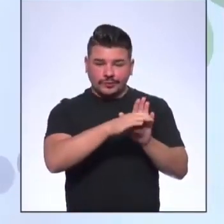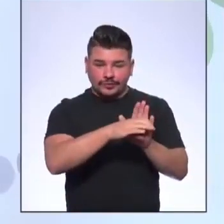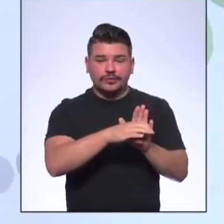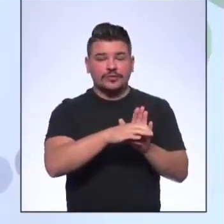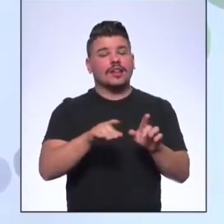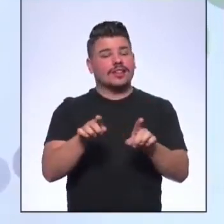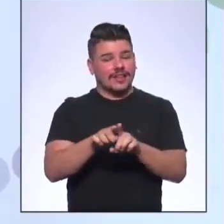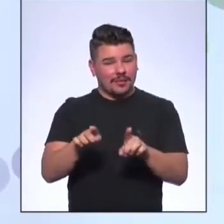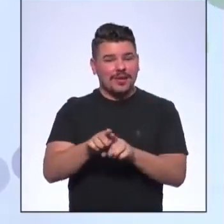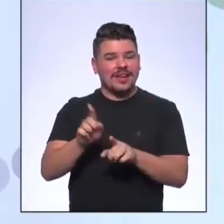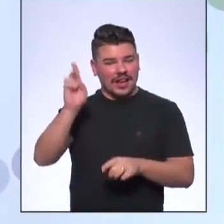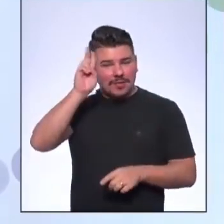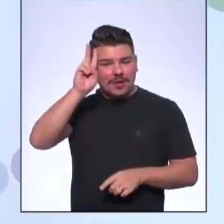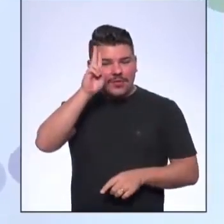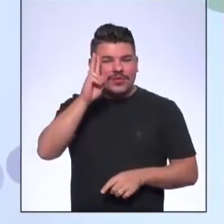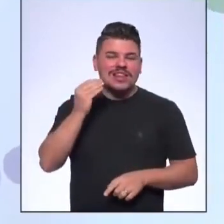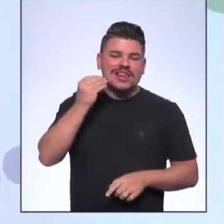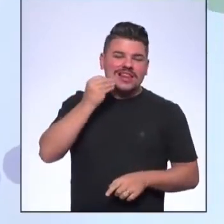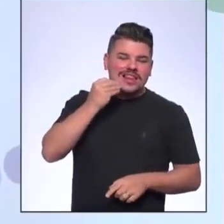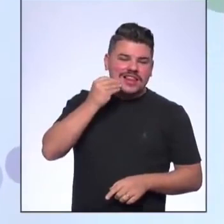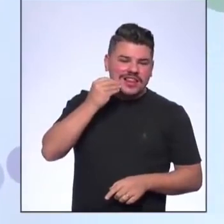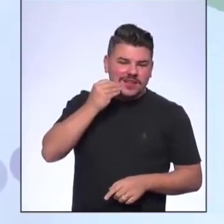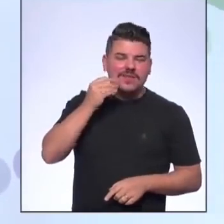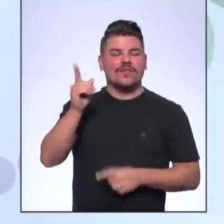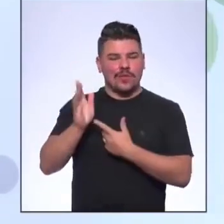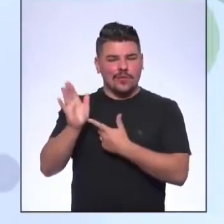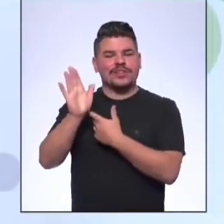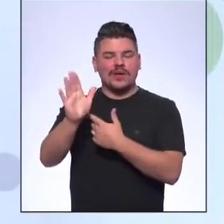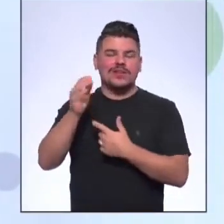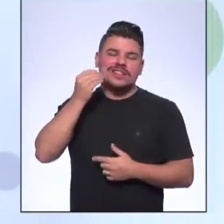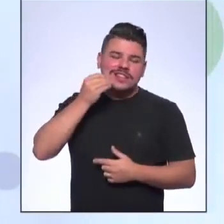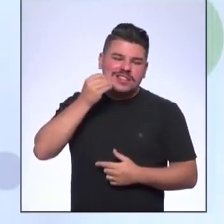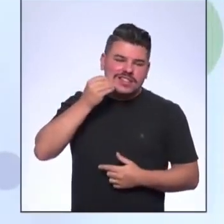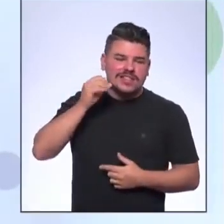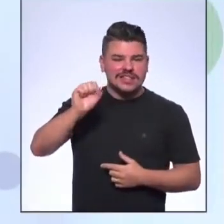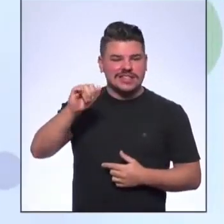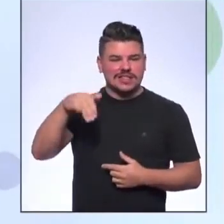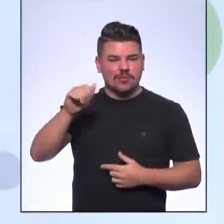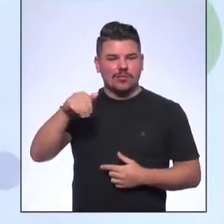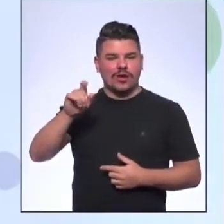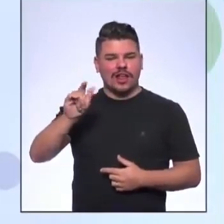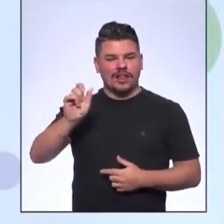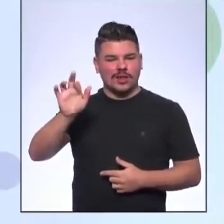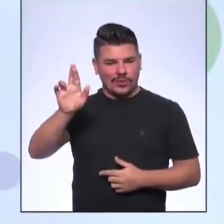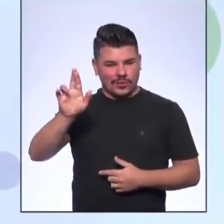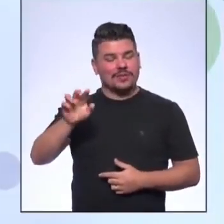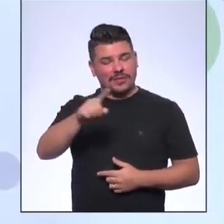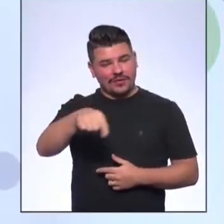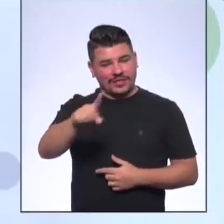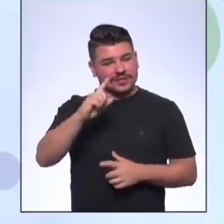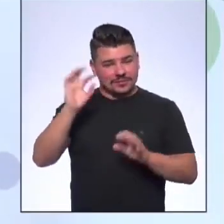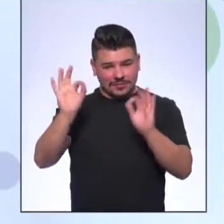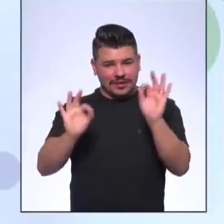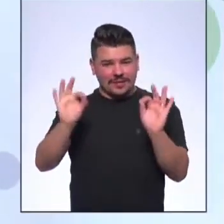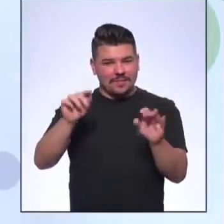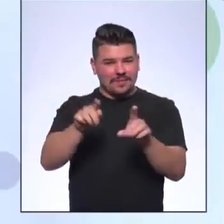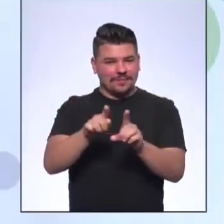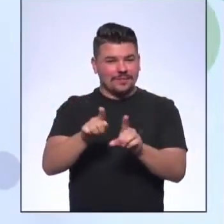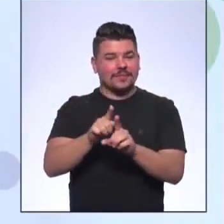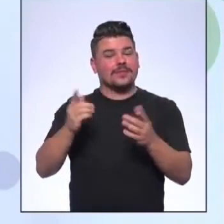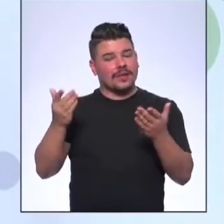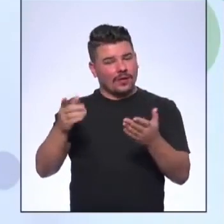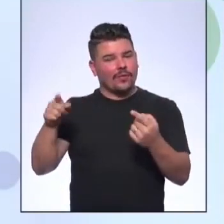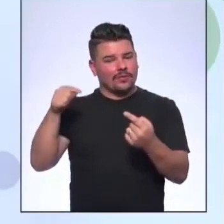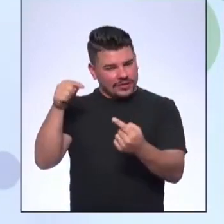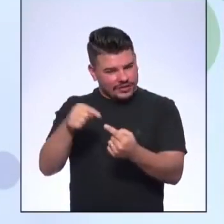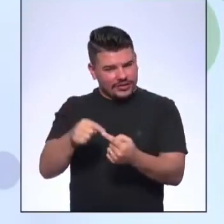simulador também, lembra do simulador? Opa, hoje tem simulador também pra gente trabalhar um pouquinho com vocês, tá? Beleza? Aí tá os objetivos e